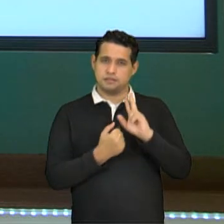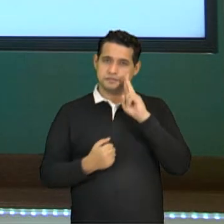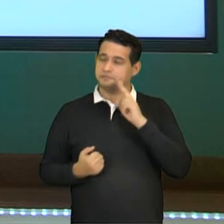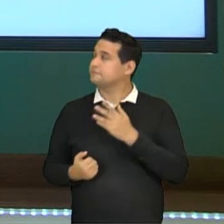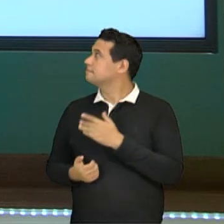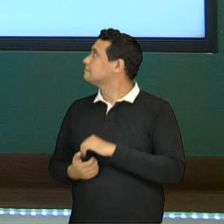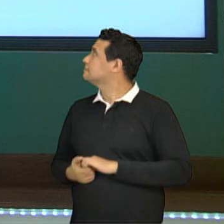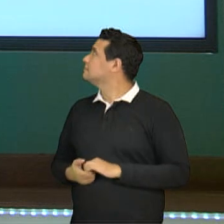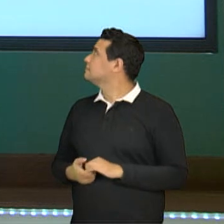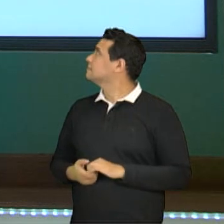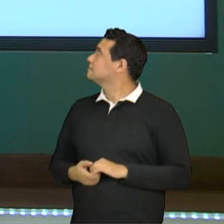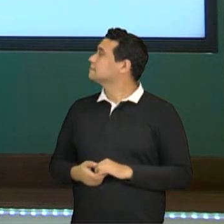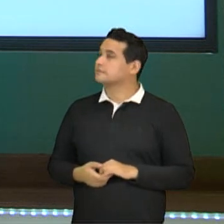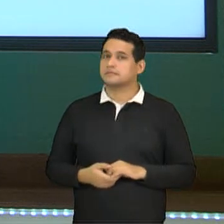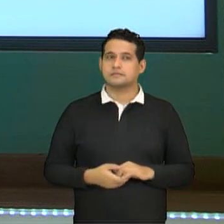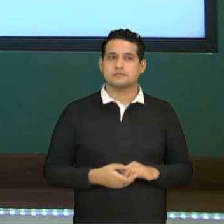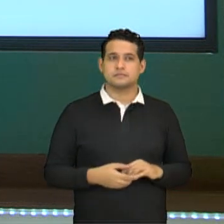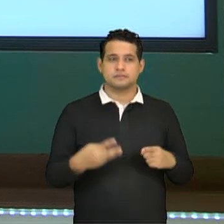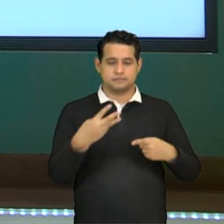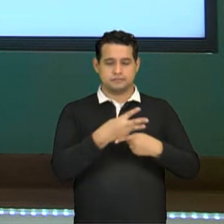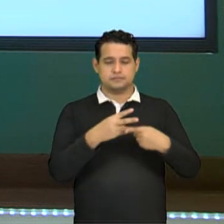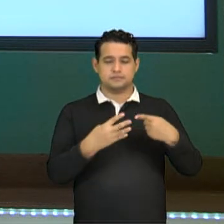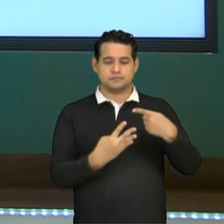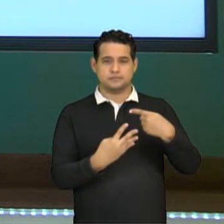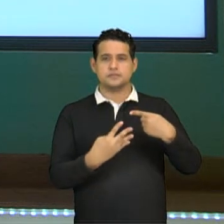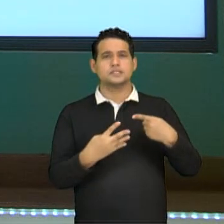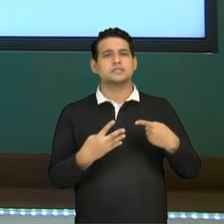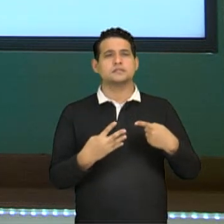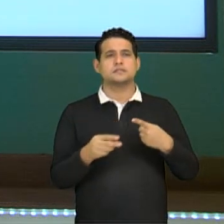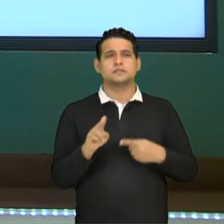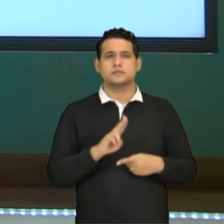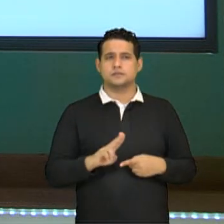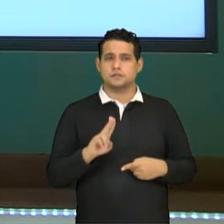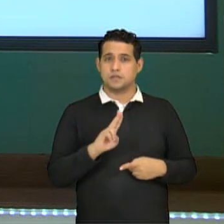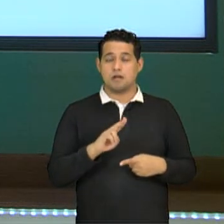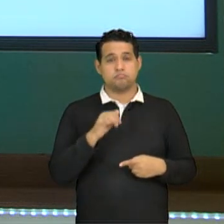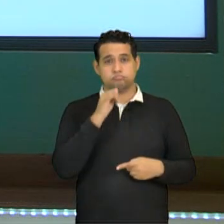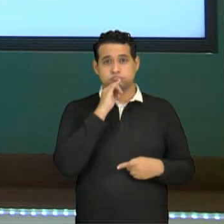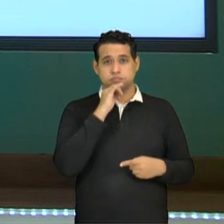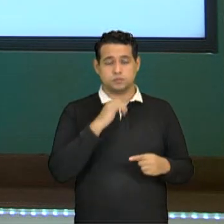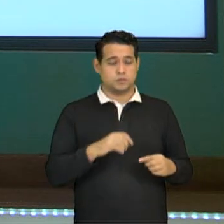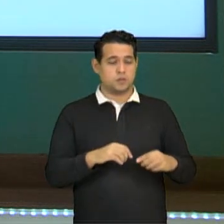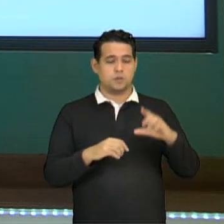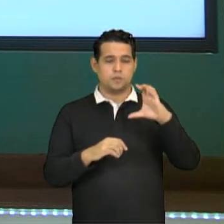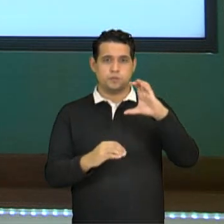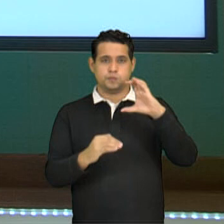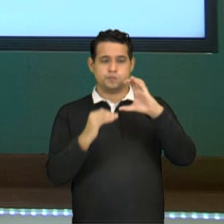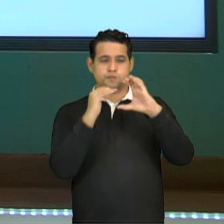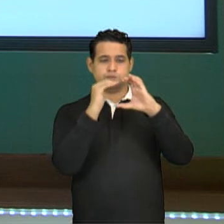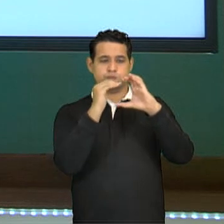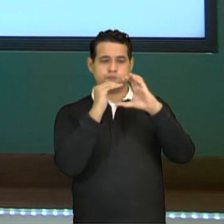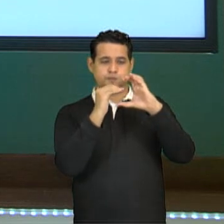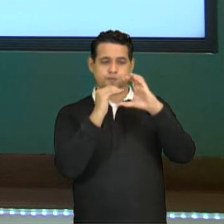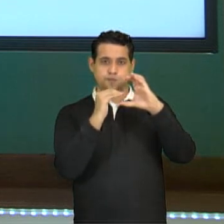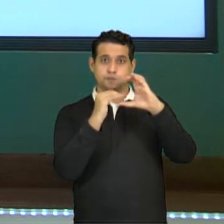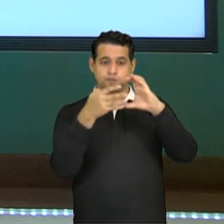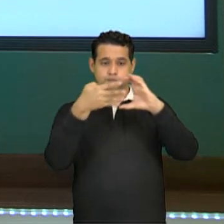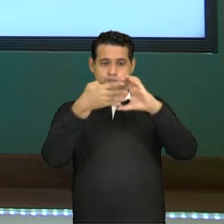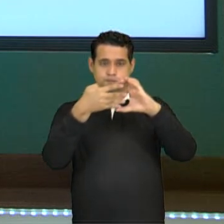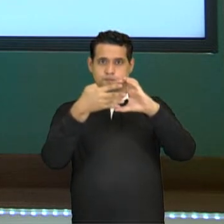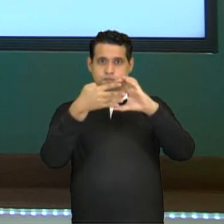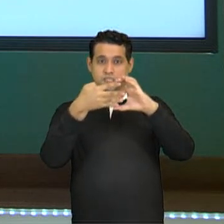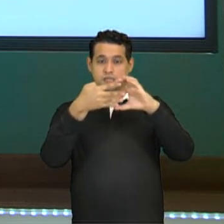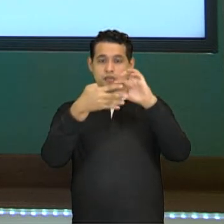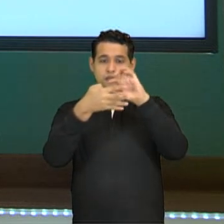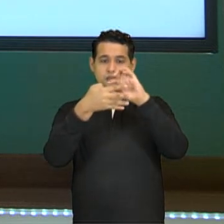lá, né? 3/4, então eu vou pegar uma parte inteira, vou dividir em 4 partes e vou